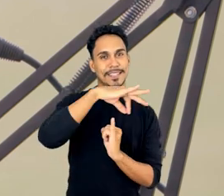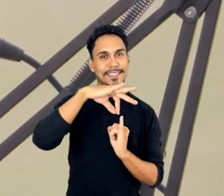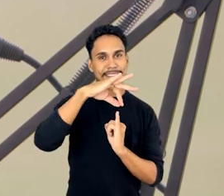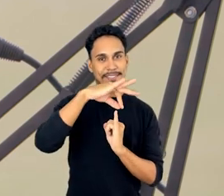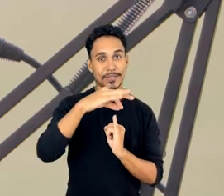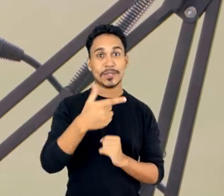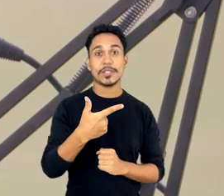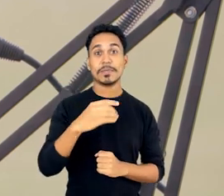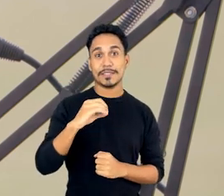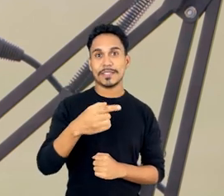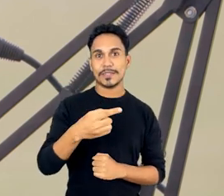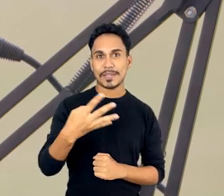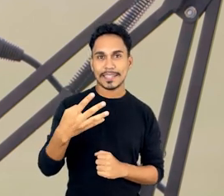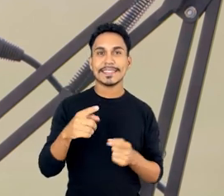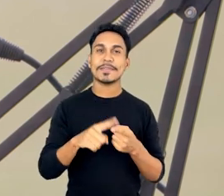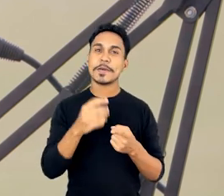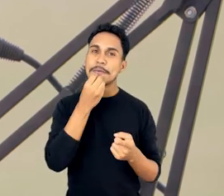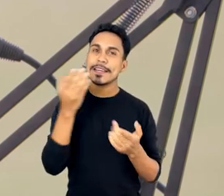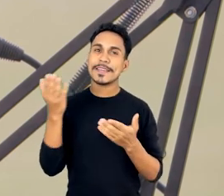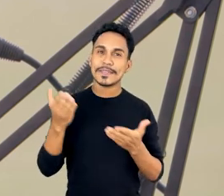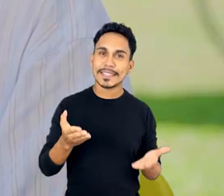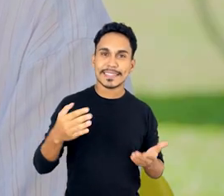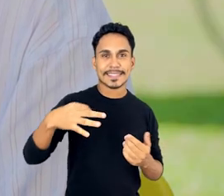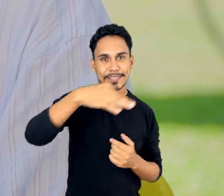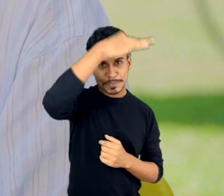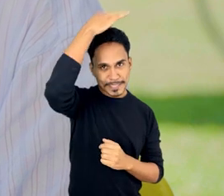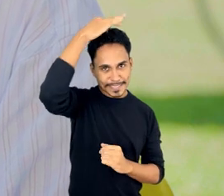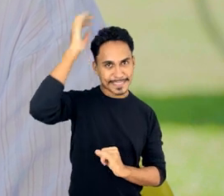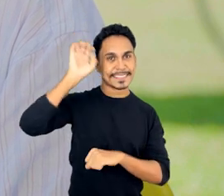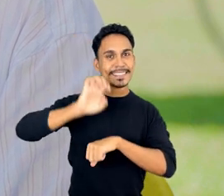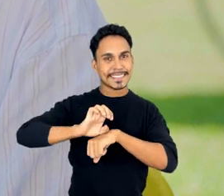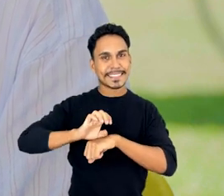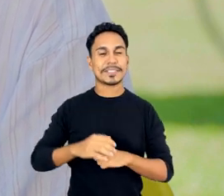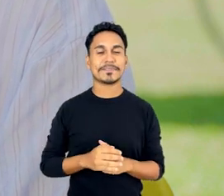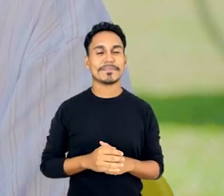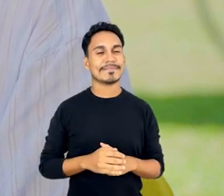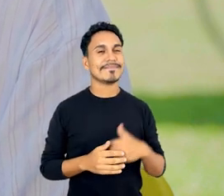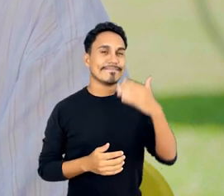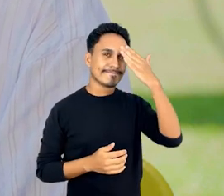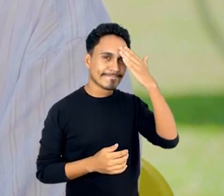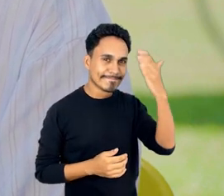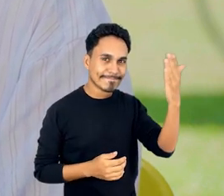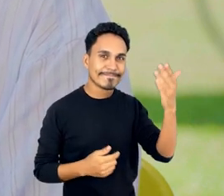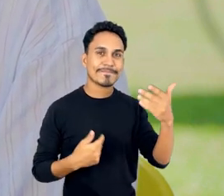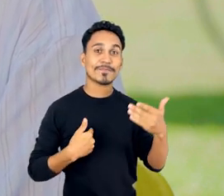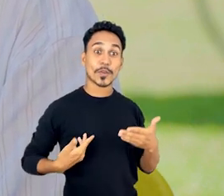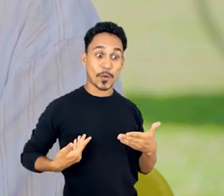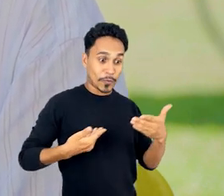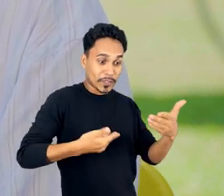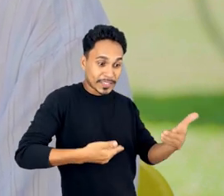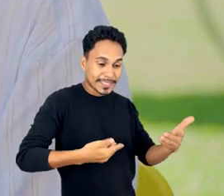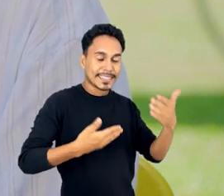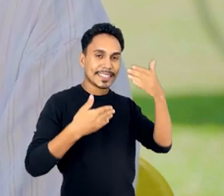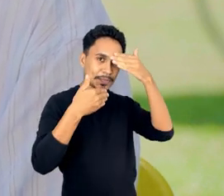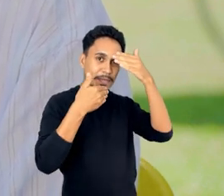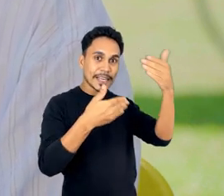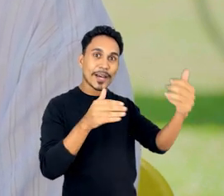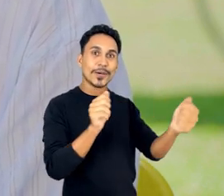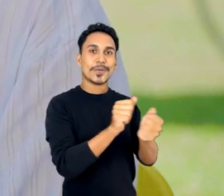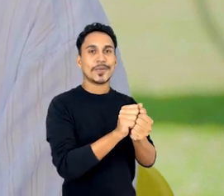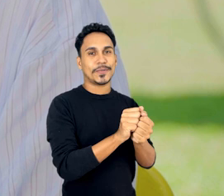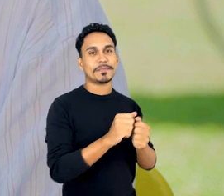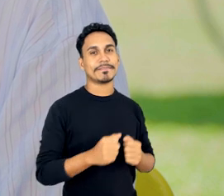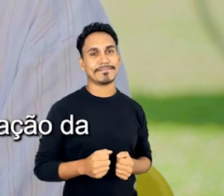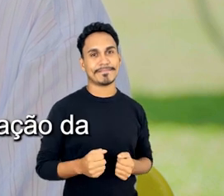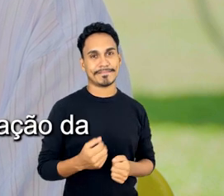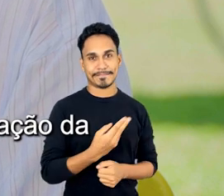ifs 2024 e também ao Espírito Santo muito obrigado eu agradeço o convite tá poder estar aqui presente com